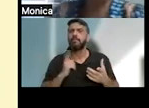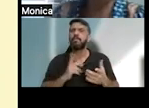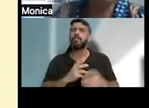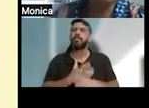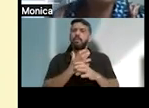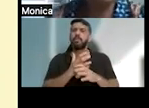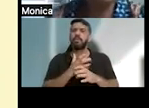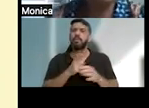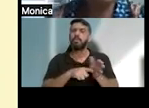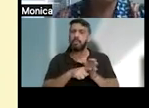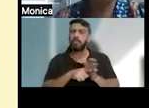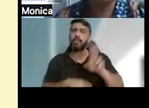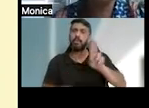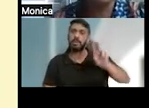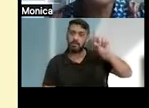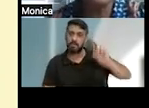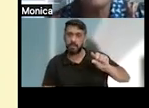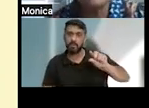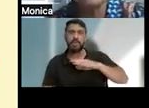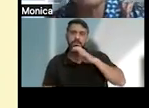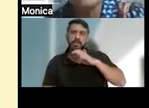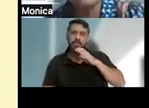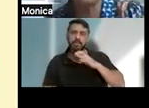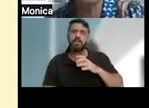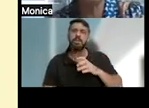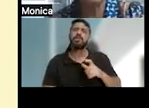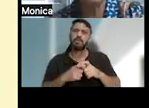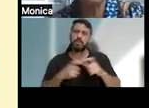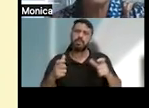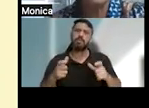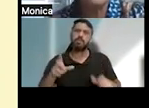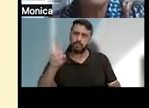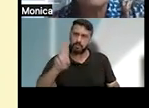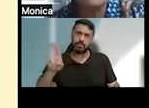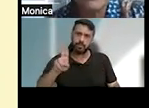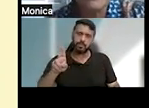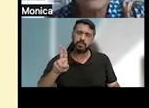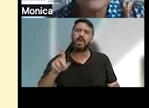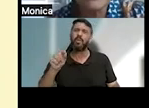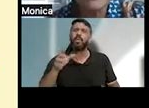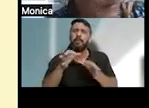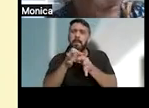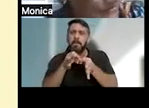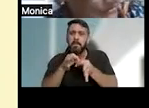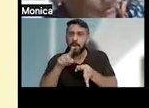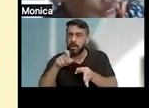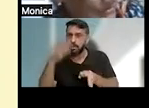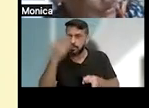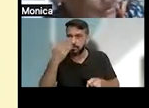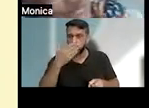cada vez usar menos animais, mas geralmente a gente vai usar um micro-organismo, não? Que eu deixo de ver